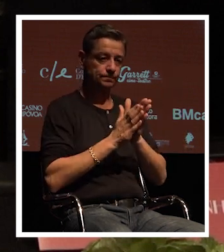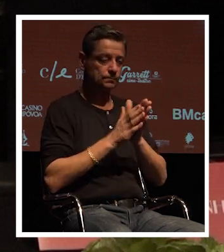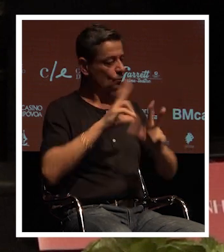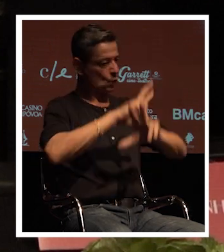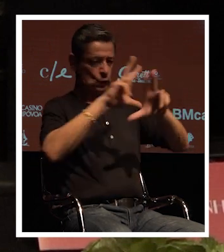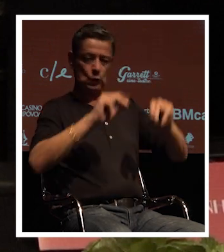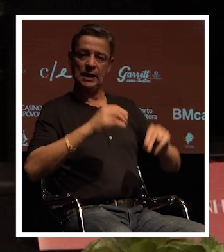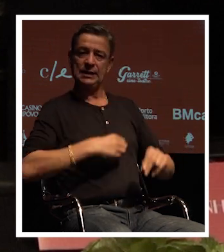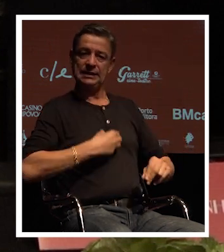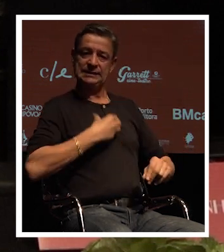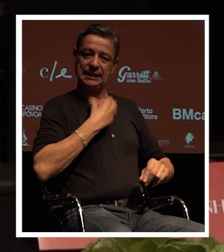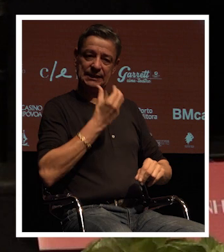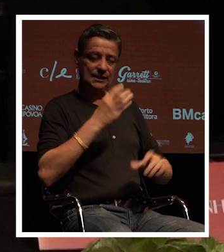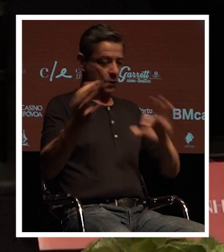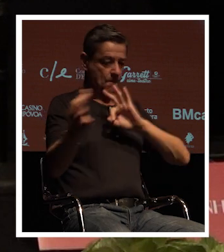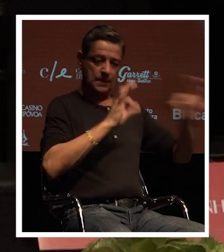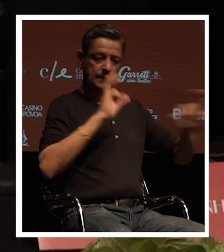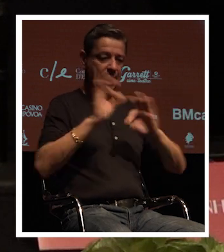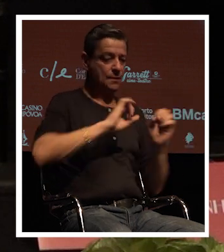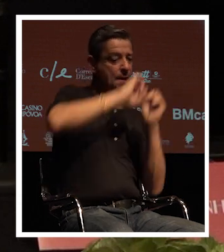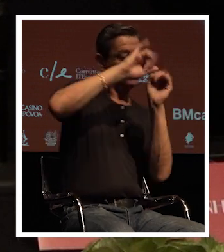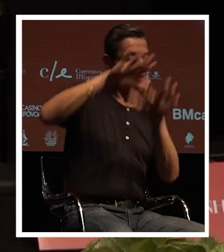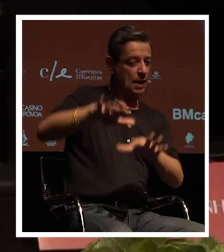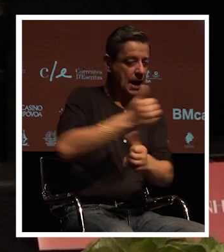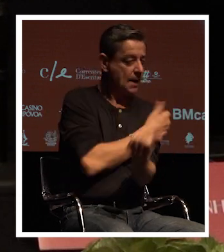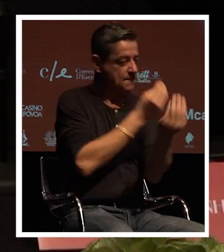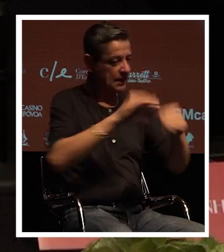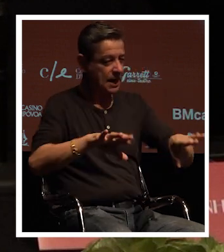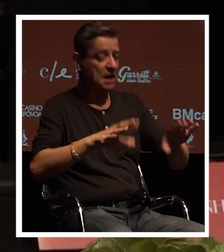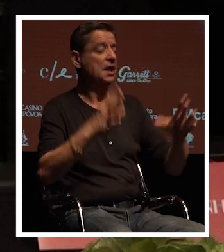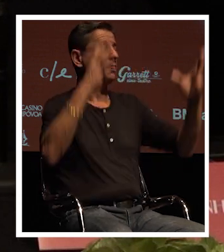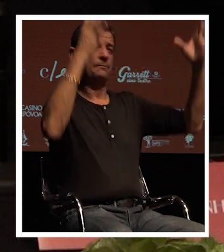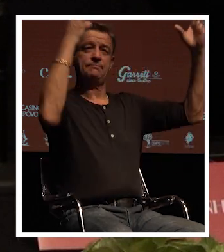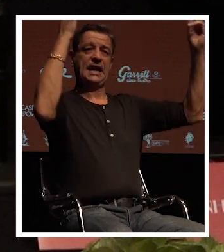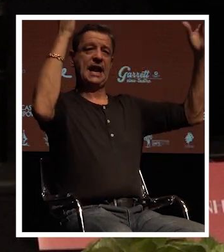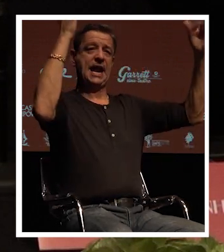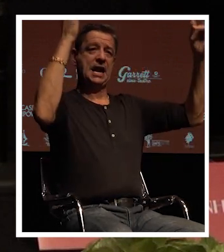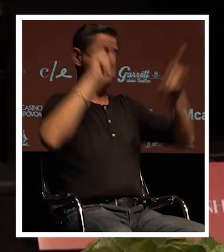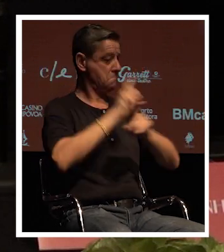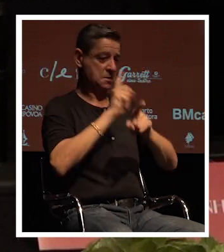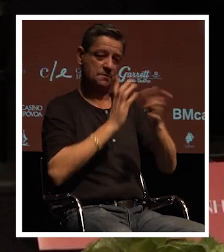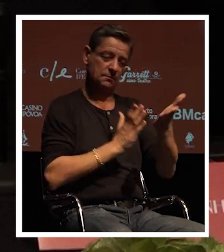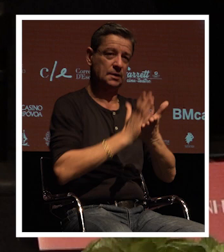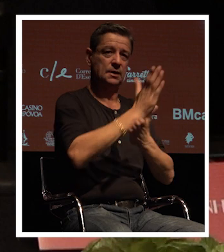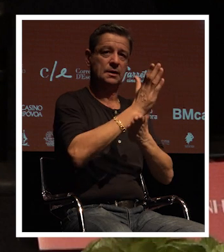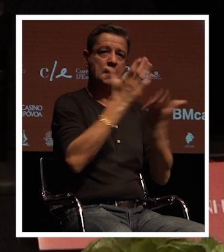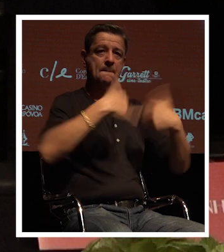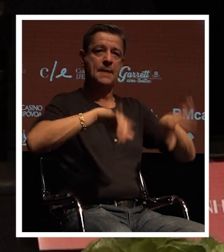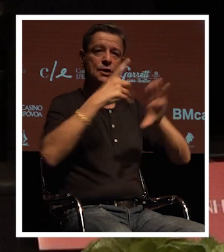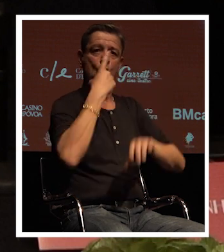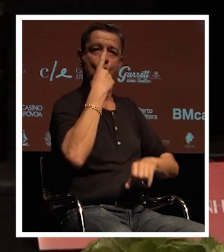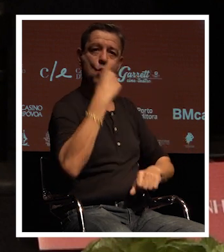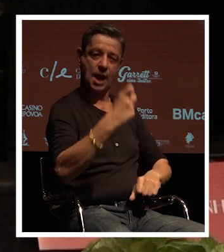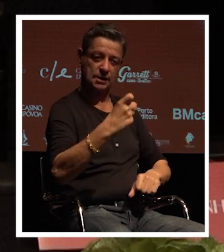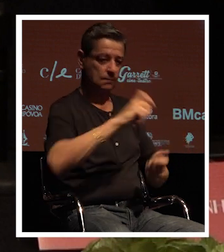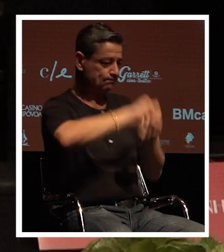nunca me senti preparado para abandonar a minha criança interior e deixar de brincar felizmente Nunca tive essa coragem de me